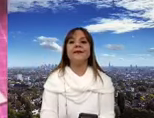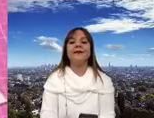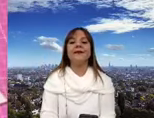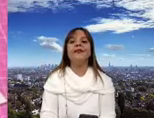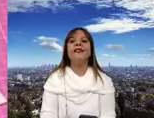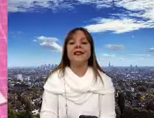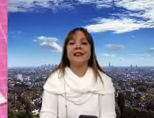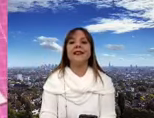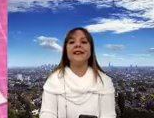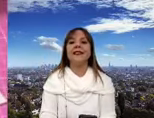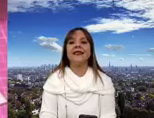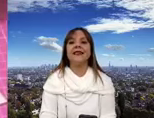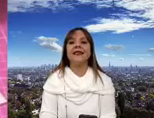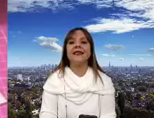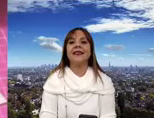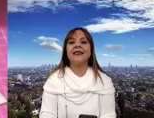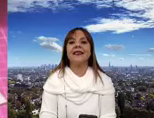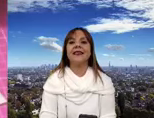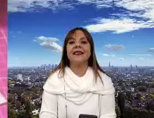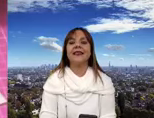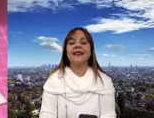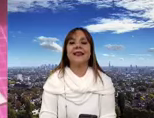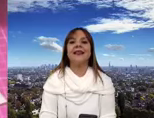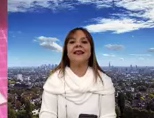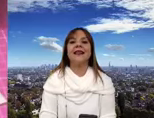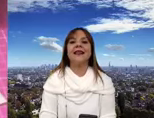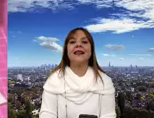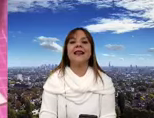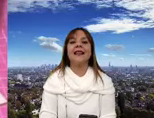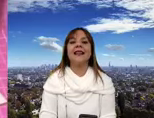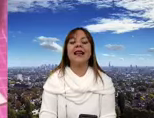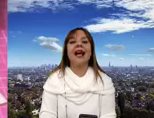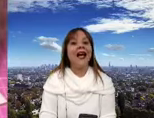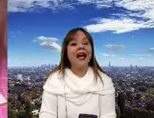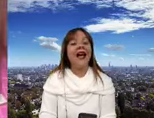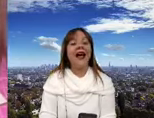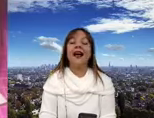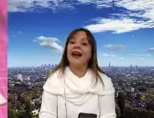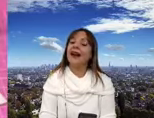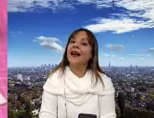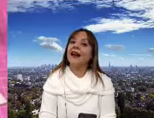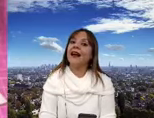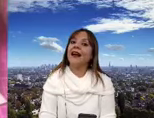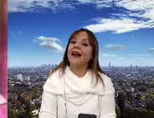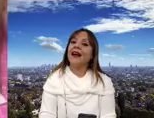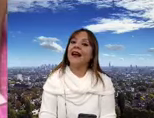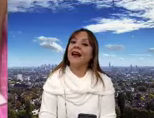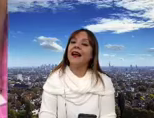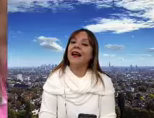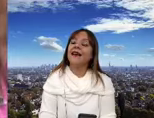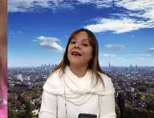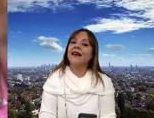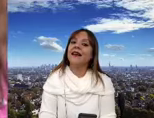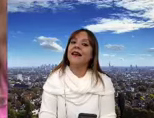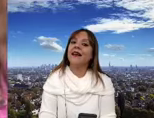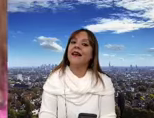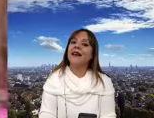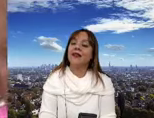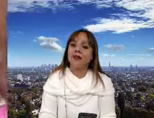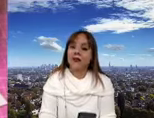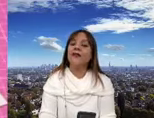sempre riscar o EVA com lapiseira ou lápis bem fino, porque se você precisar usar acetona, porque caiu